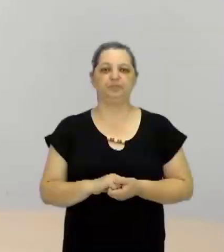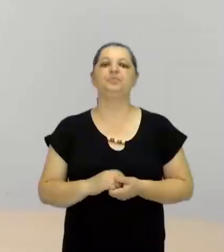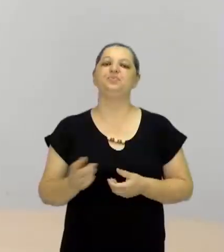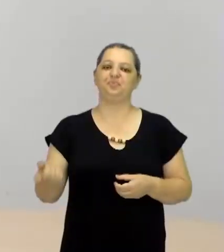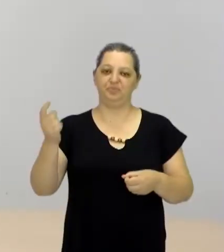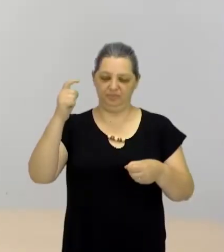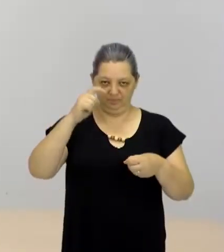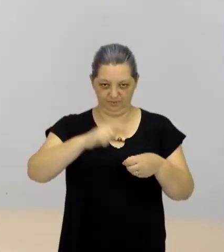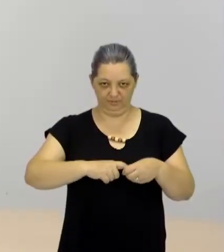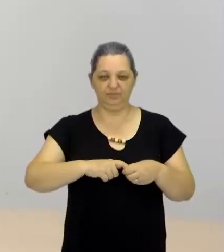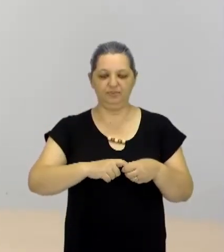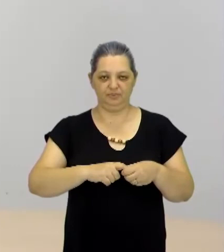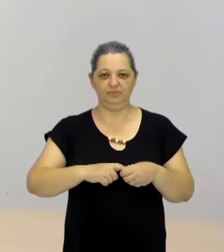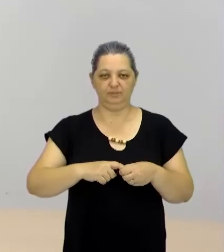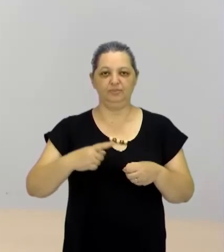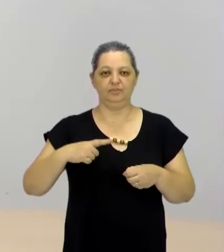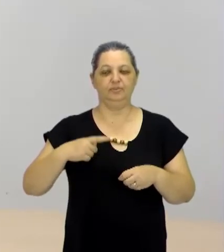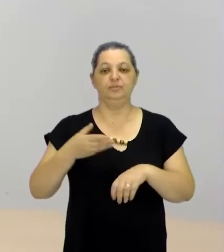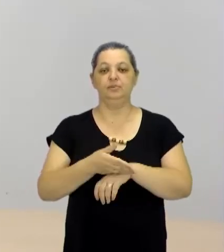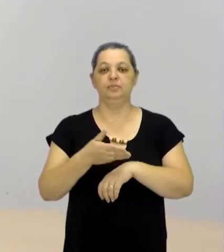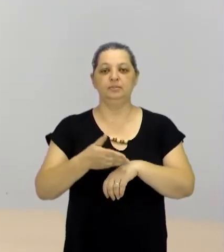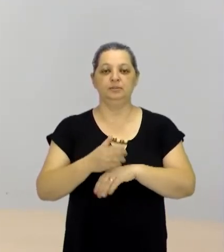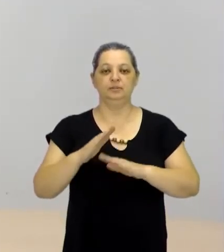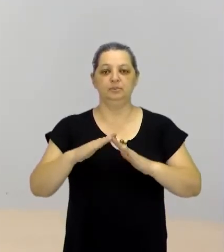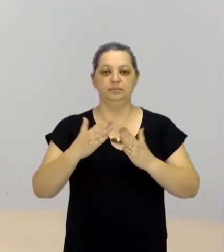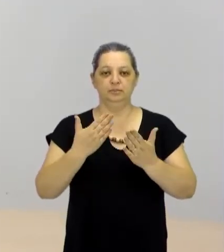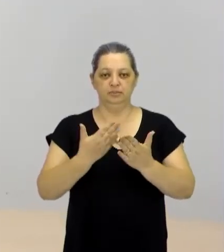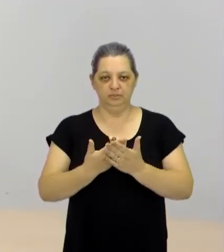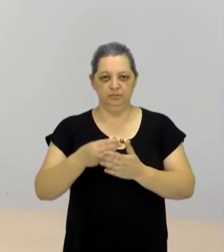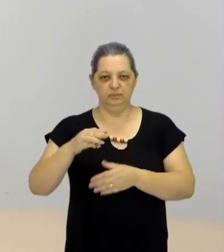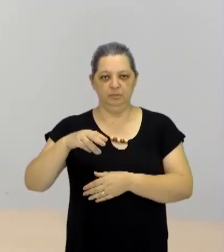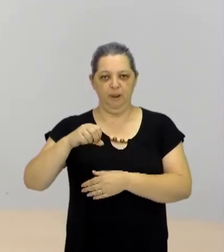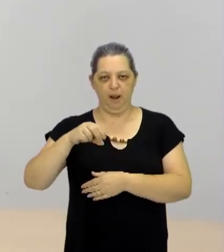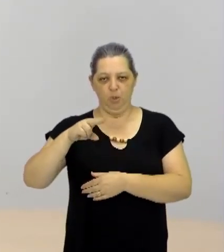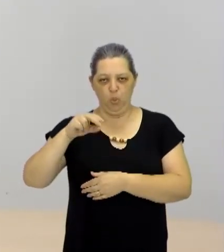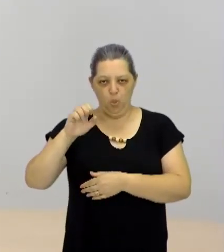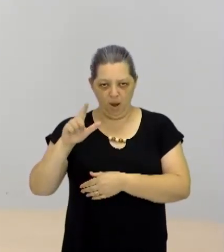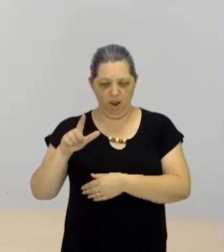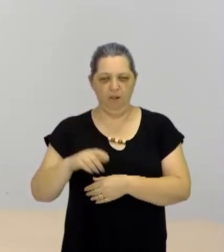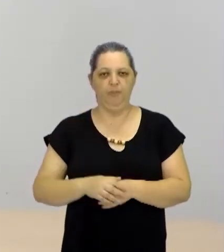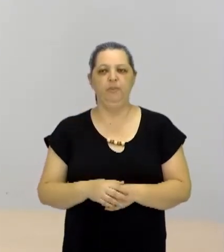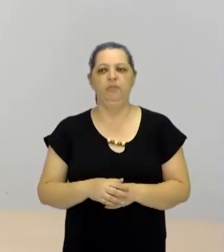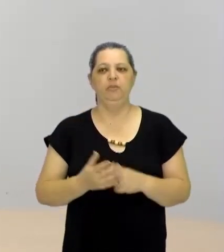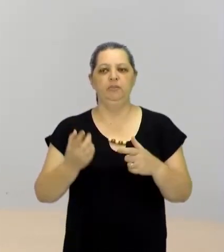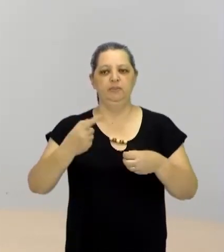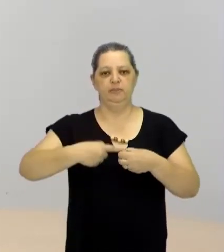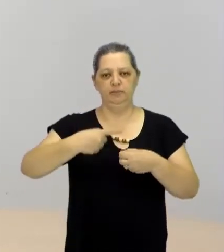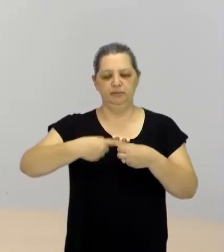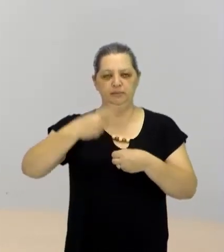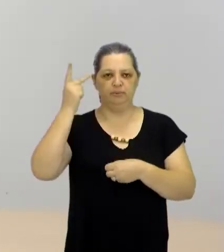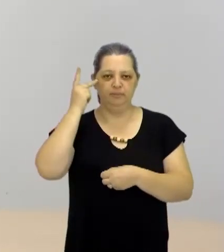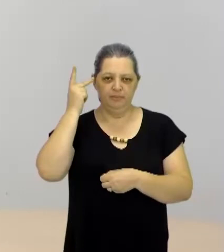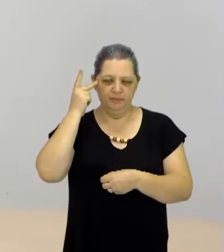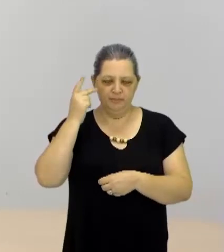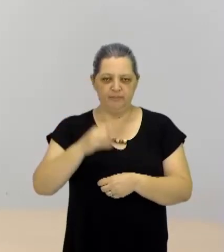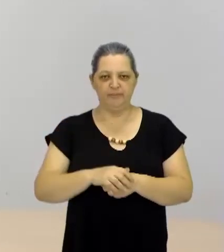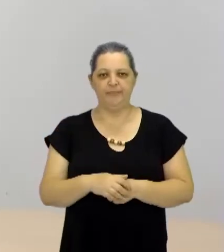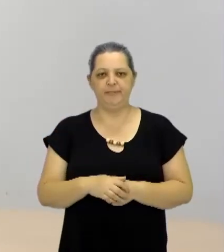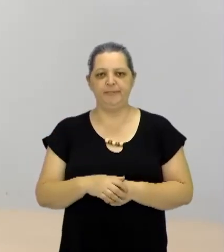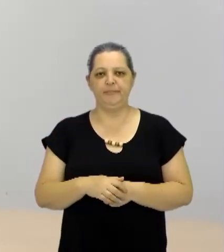Voltamos aqui, Roberto. Nós temos a participação da Escola Professor Manuel Dias de Almeida de Saltinho, São Paulo. Também temos